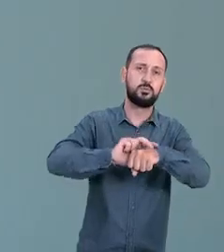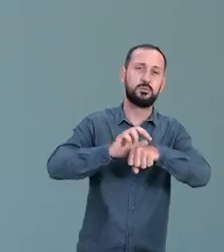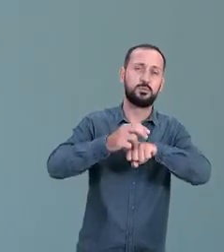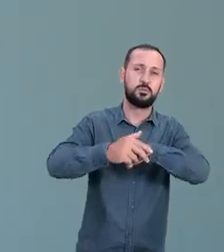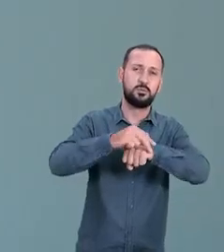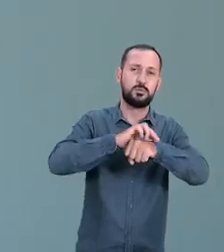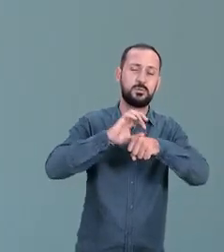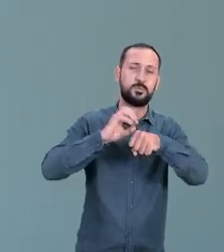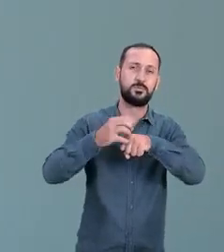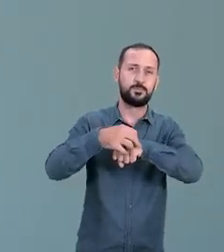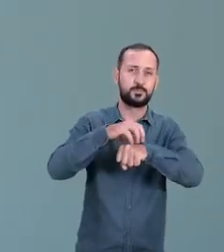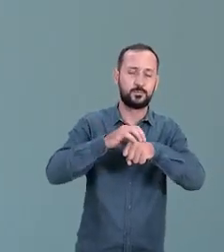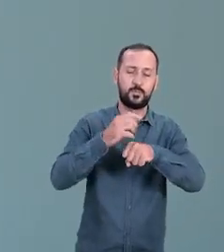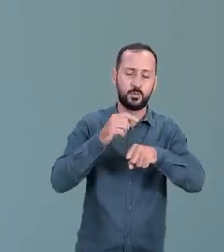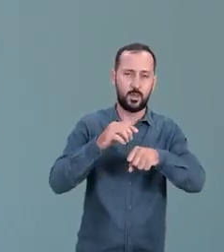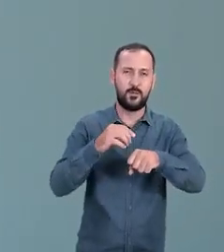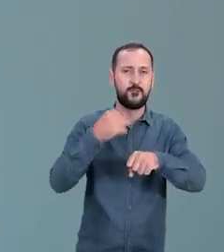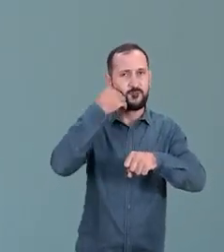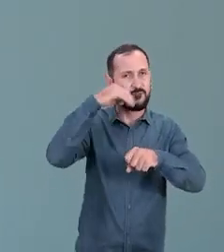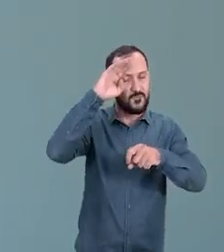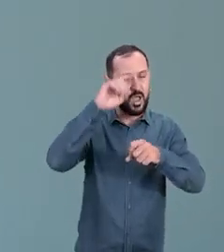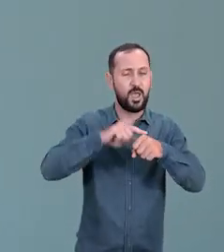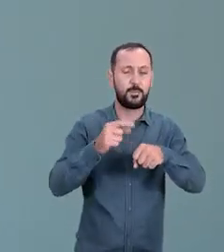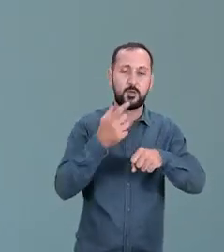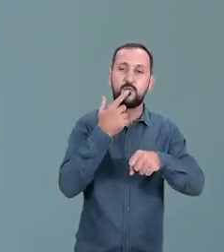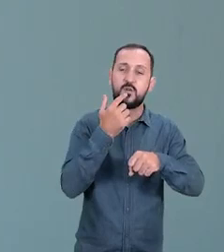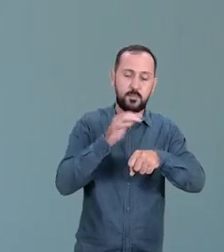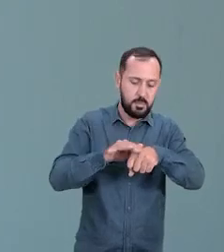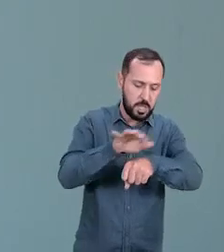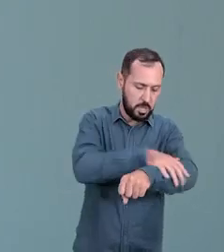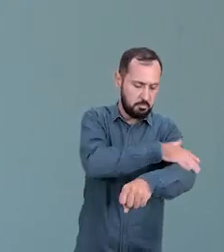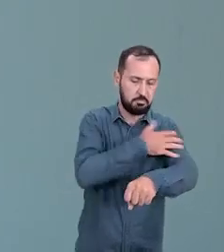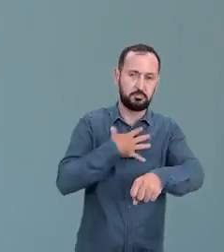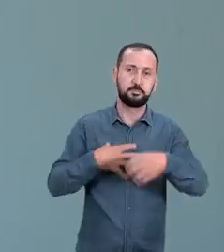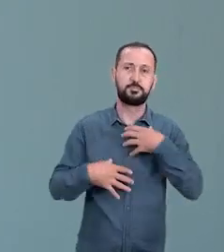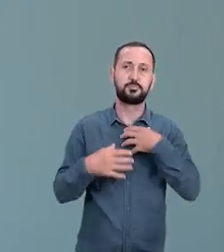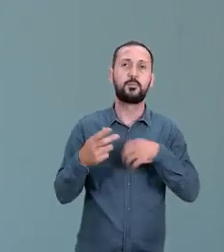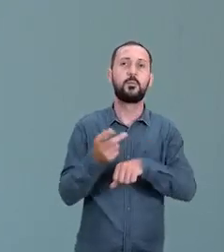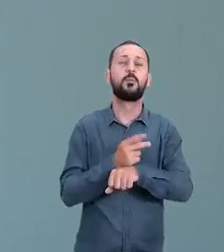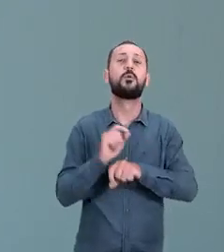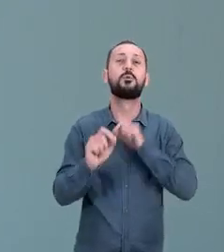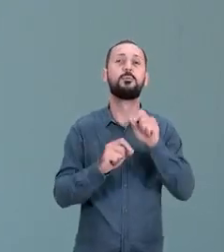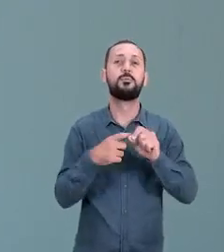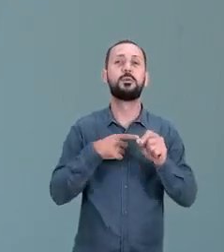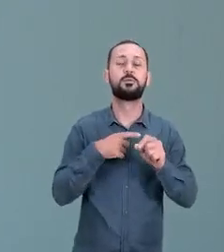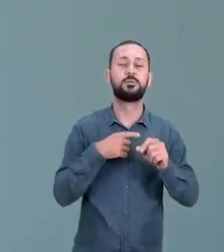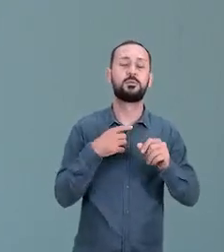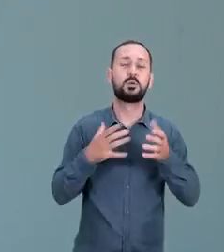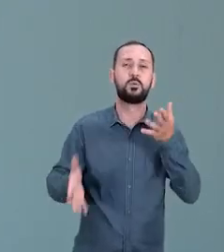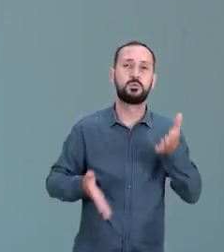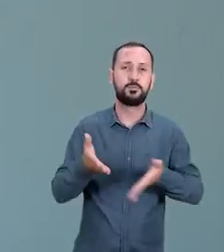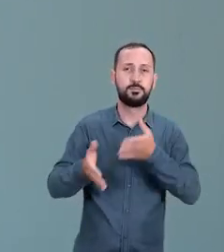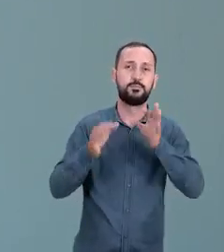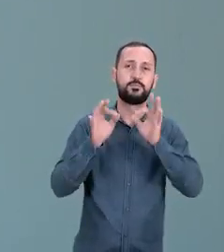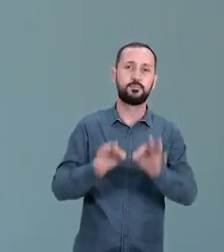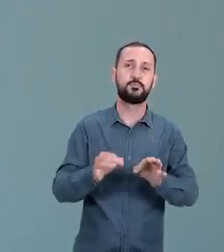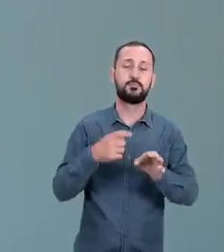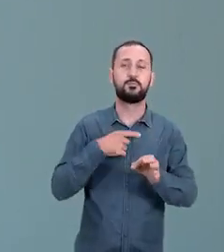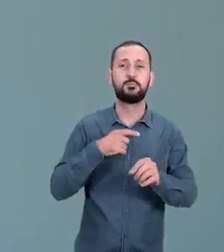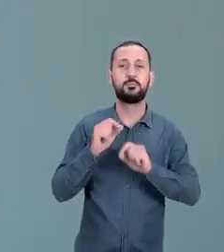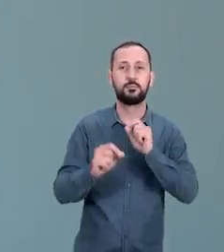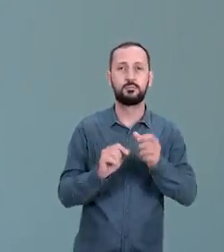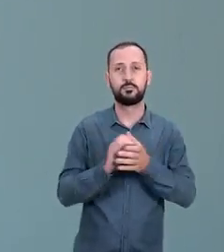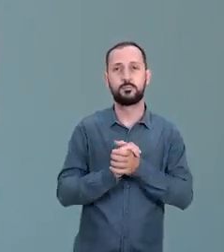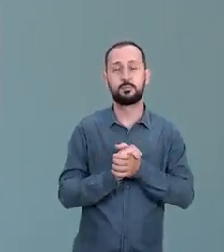como febre, manchas vermelhas pelo corpo. Ela deve procurar a unidade básica de saúde para receber o tratamento adequado e receber o